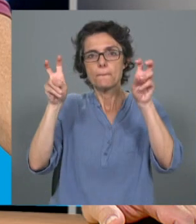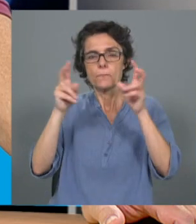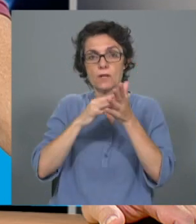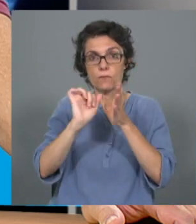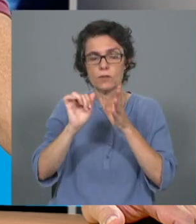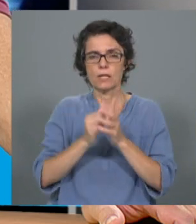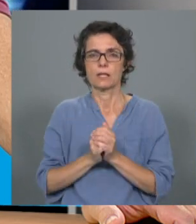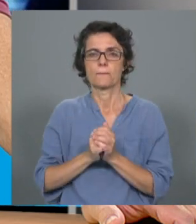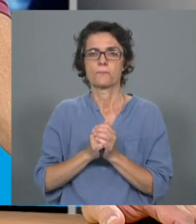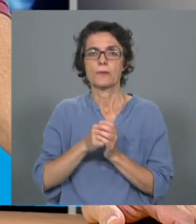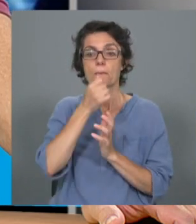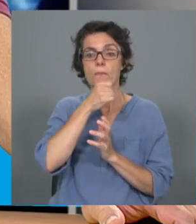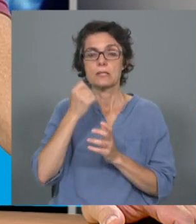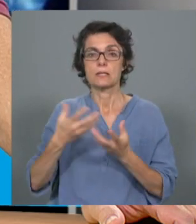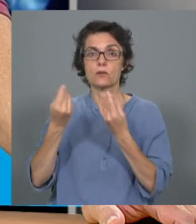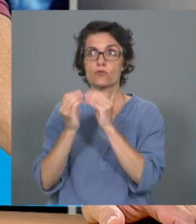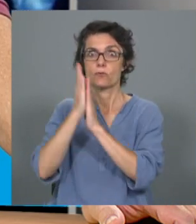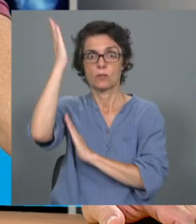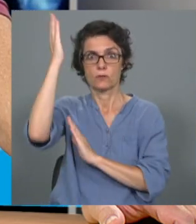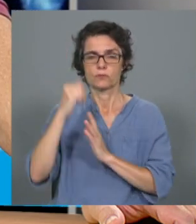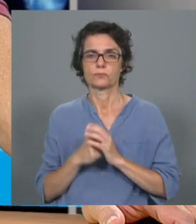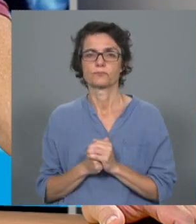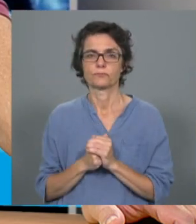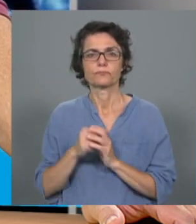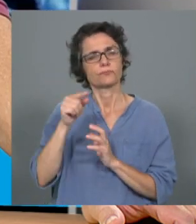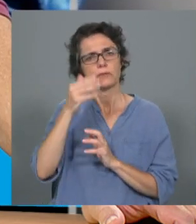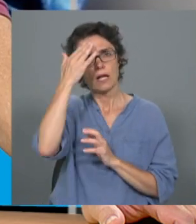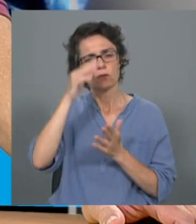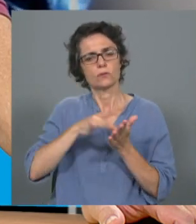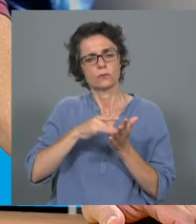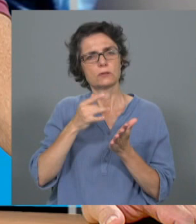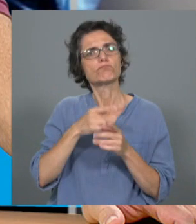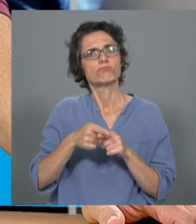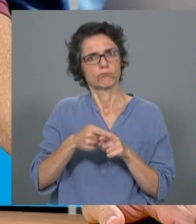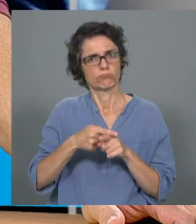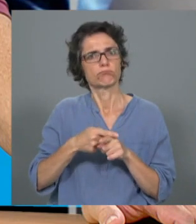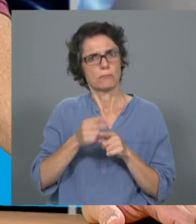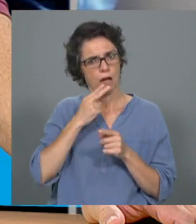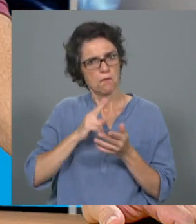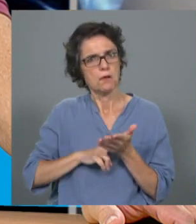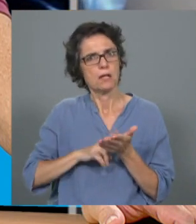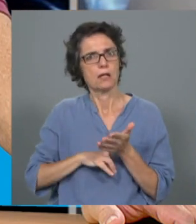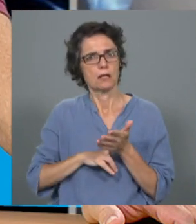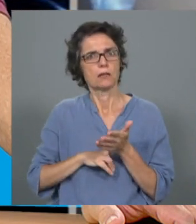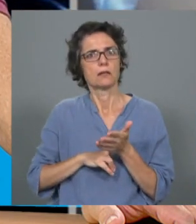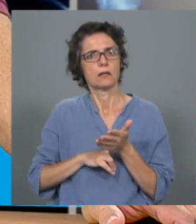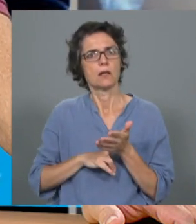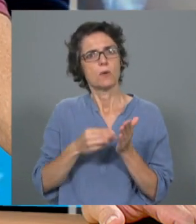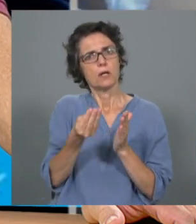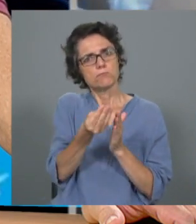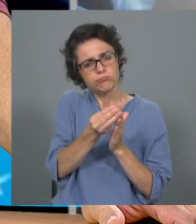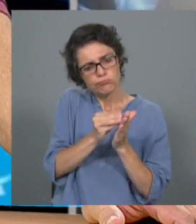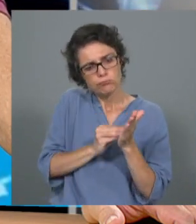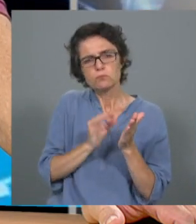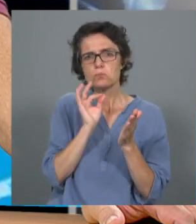E então há aqui neste livro, eu acho que é um livro muito interessante, bem escrito